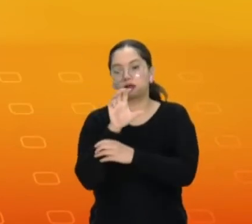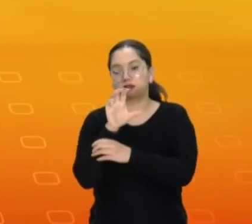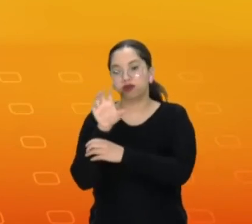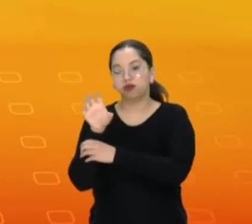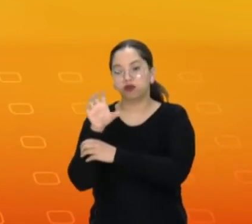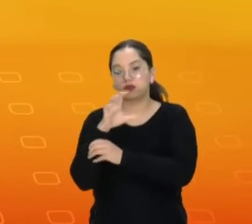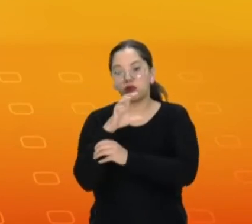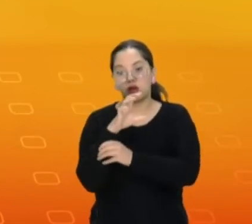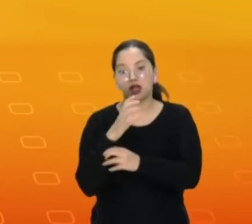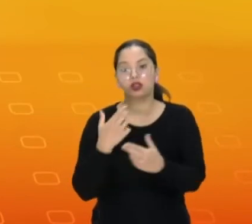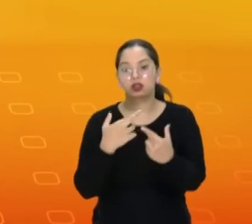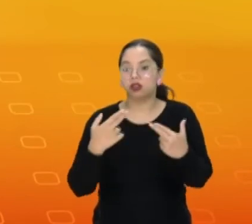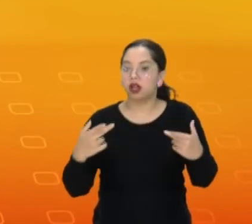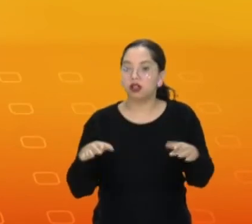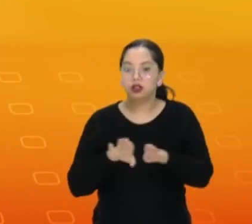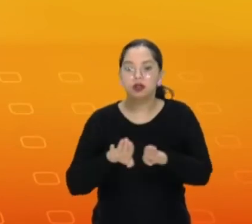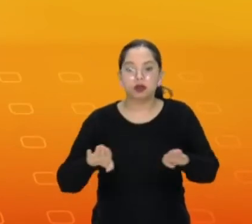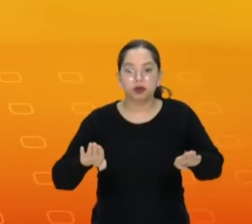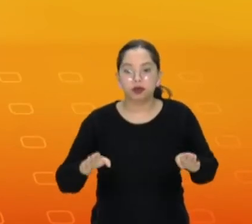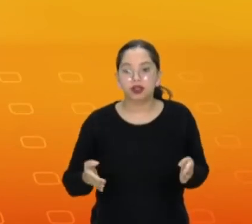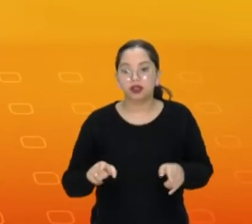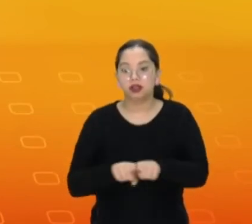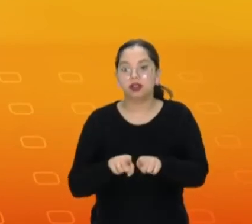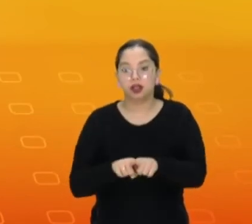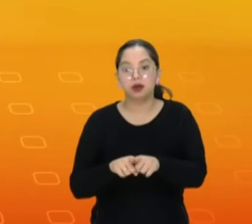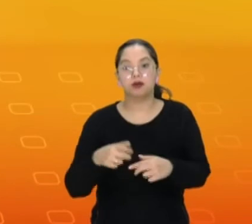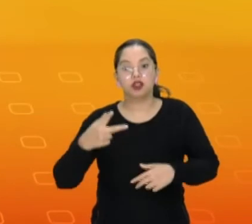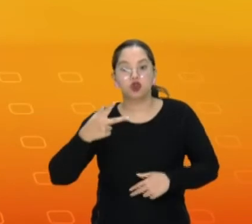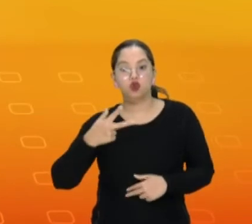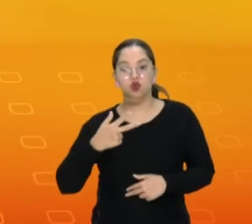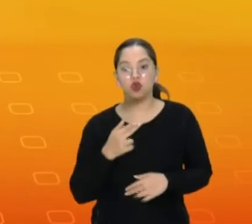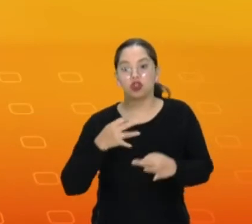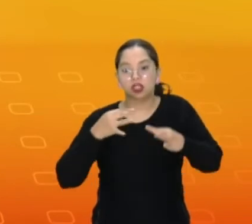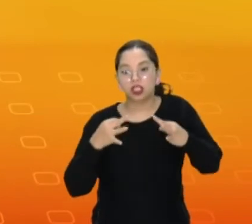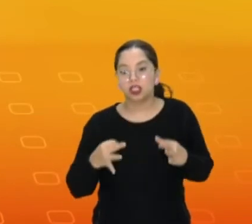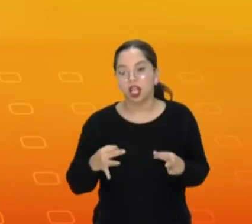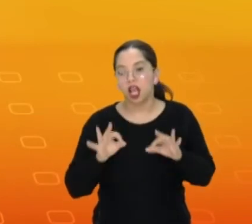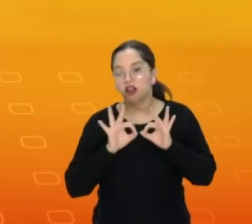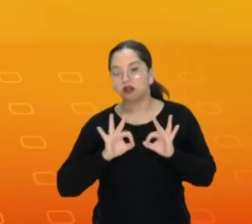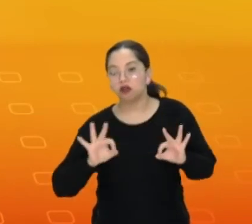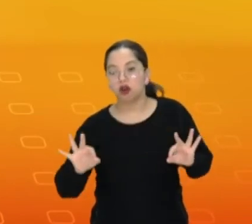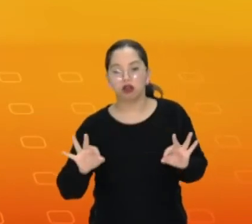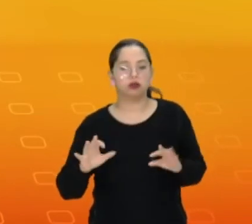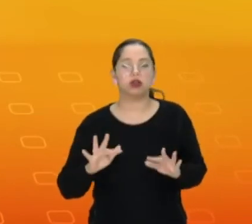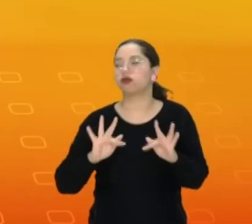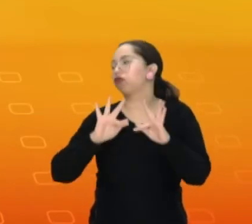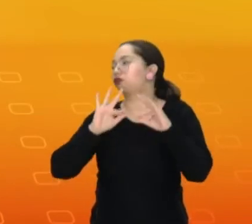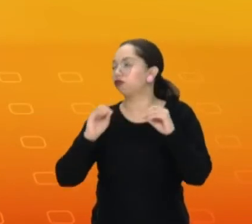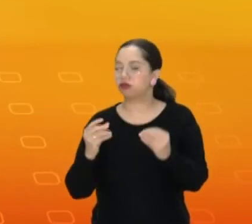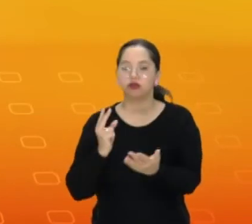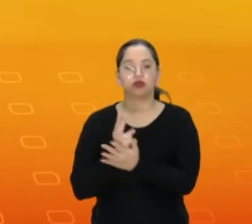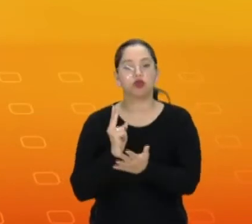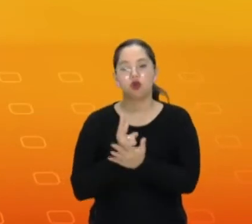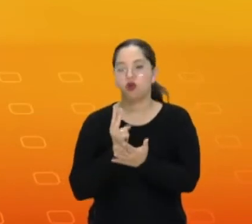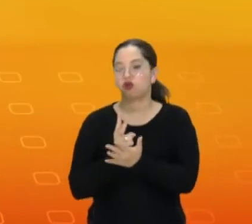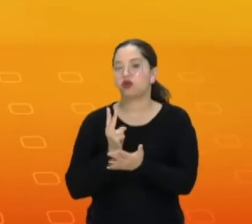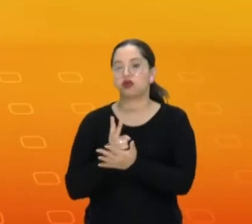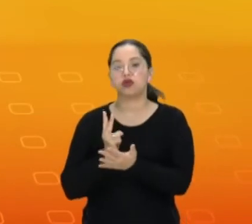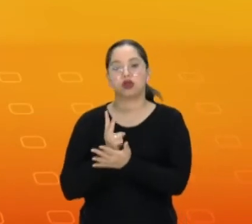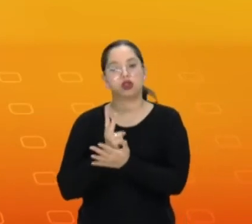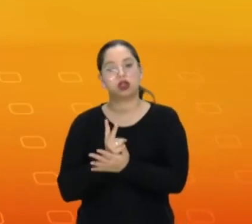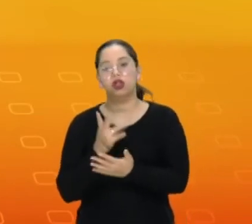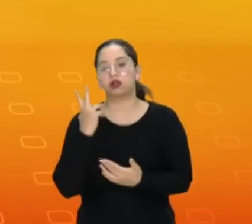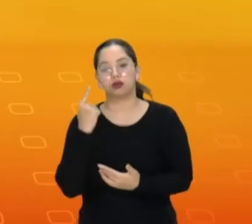leio mesa de vídeo para fazer um corte mais sofisticado enfim isso aí continua tendo todos esses